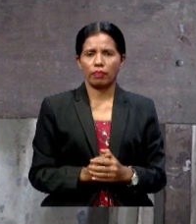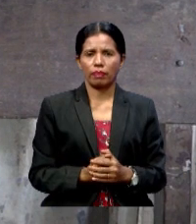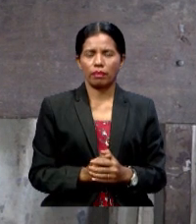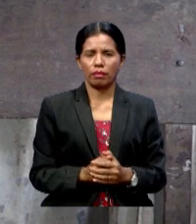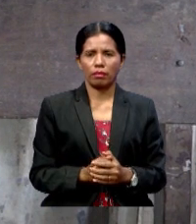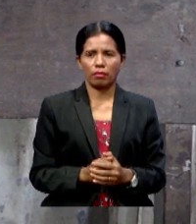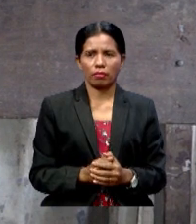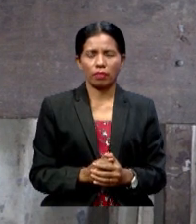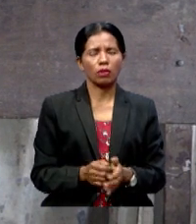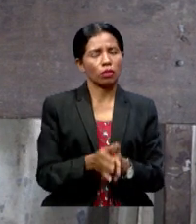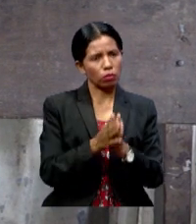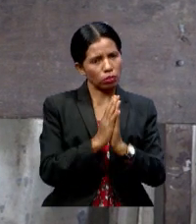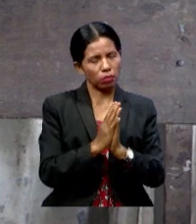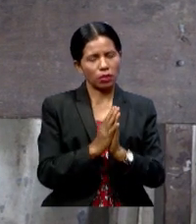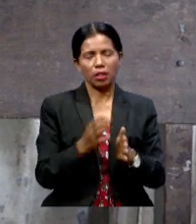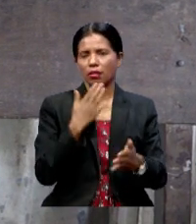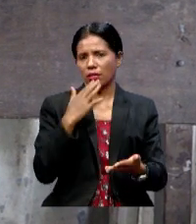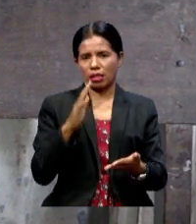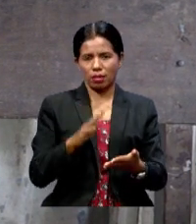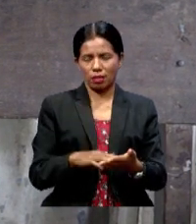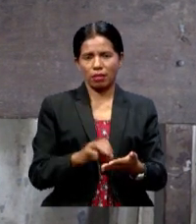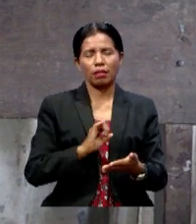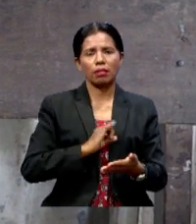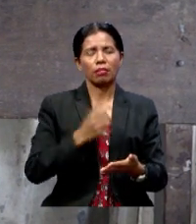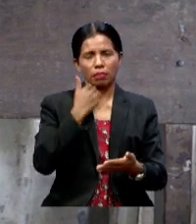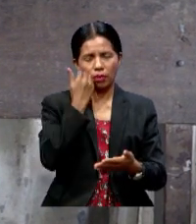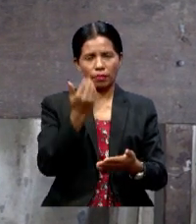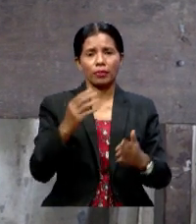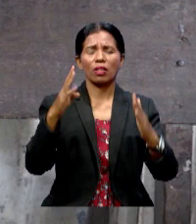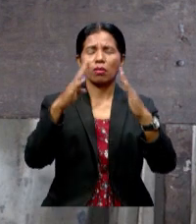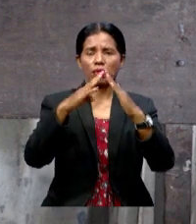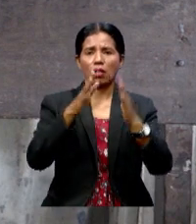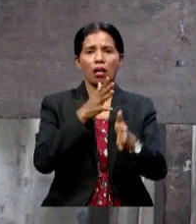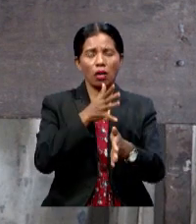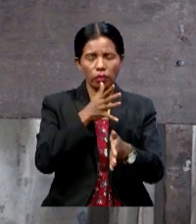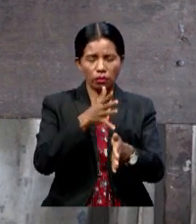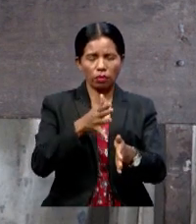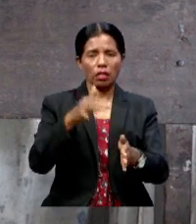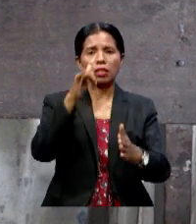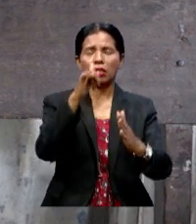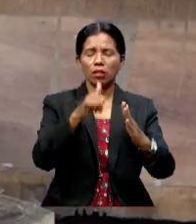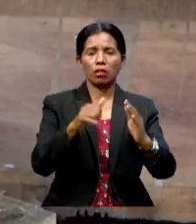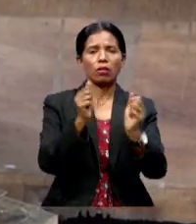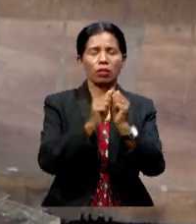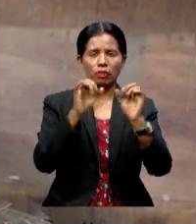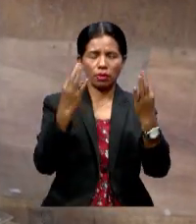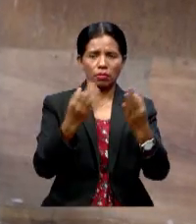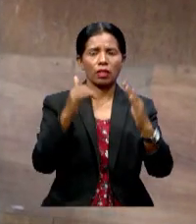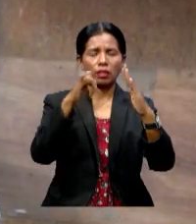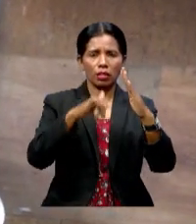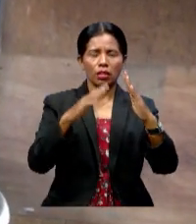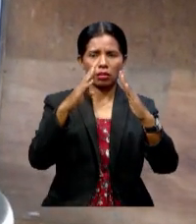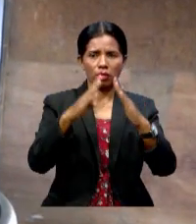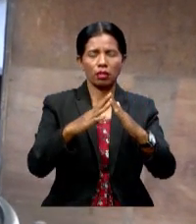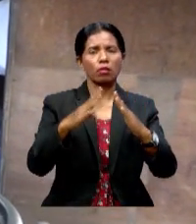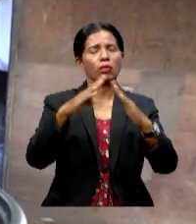yo sira mais ne la ria no Uma nebe a vola orinda honi o anfeto ni familia horikba, uma ne o